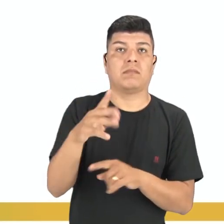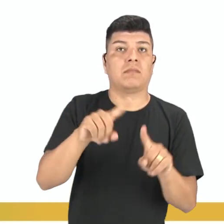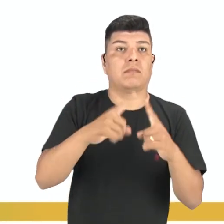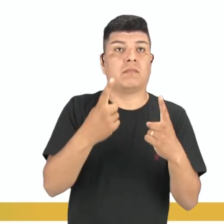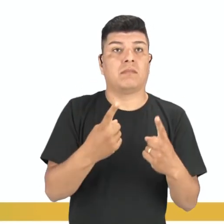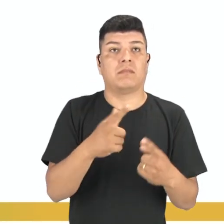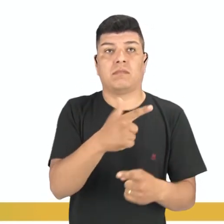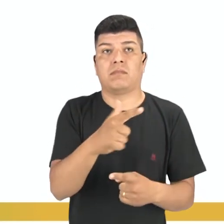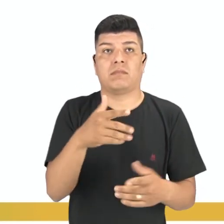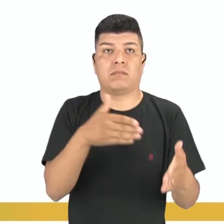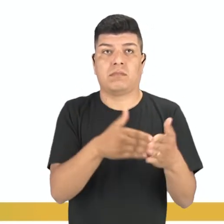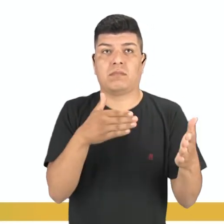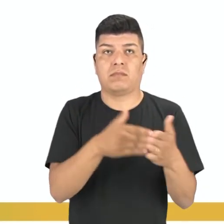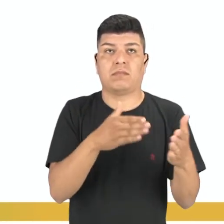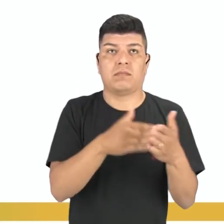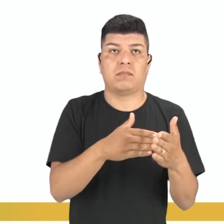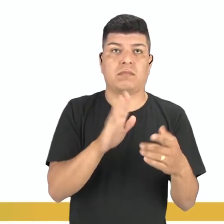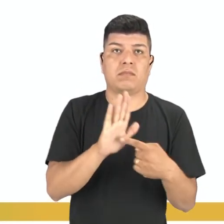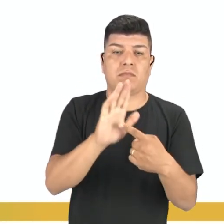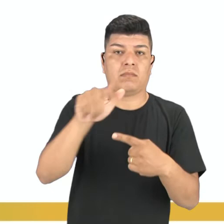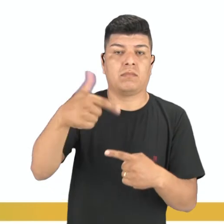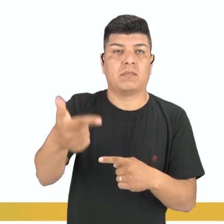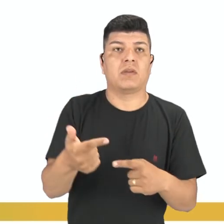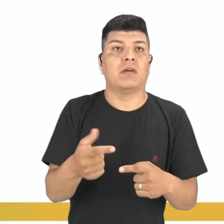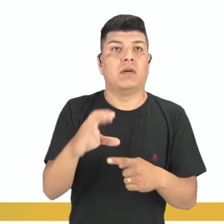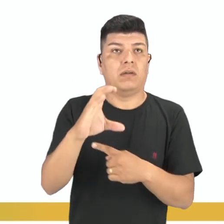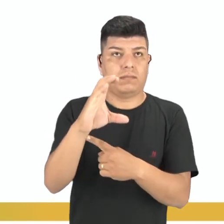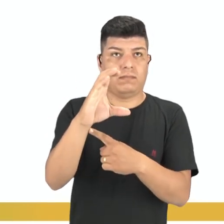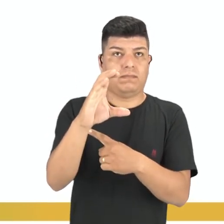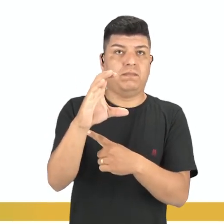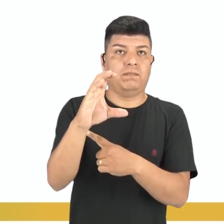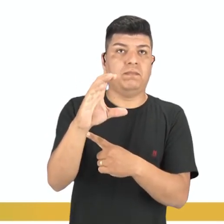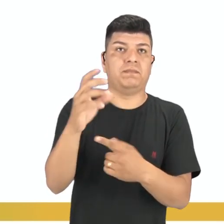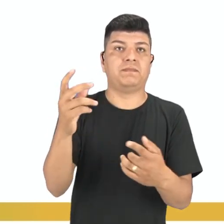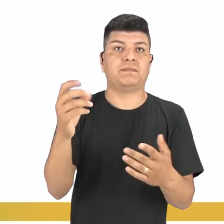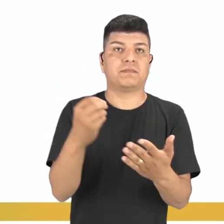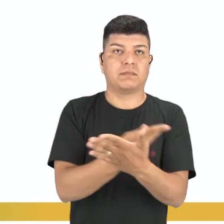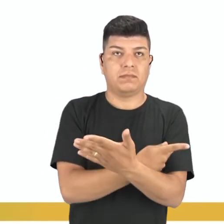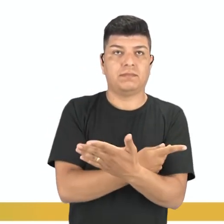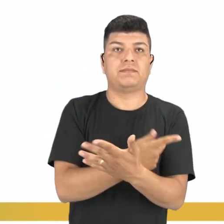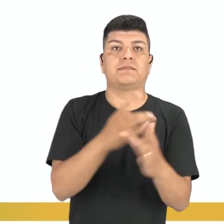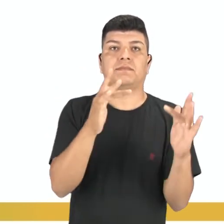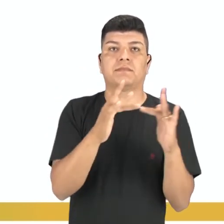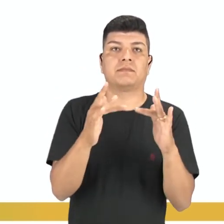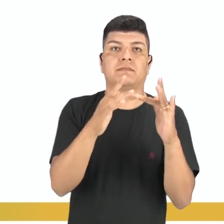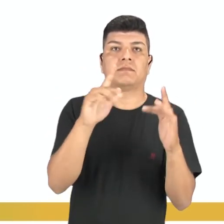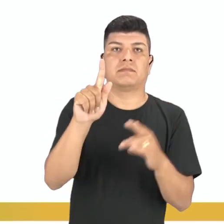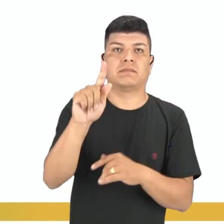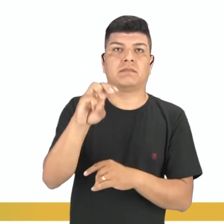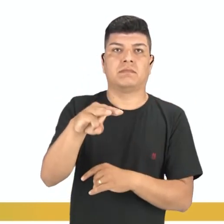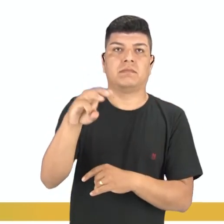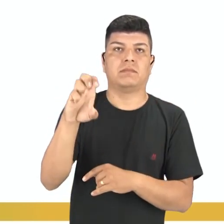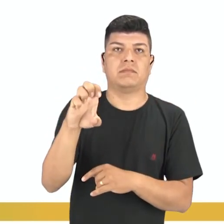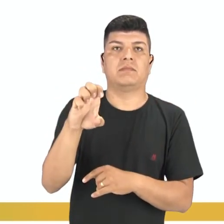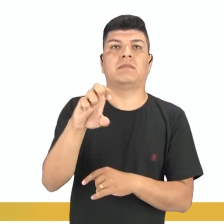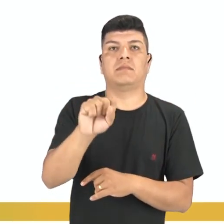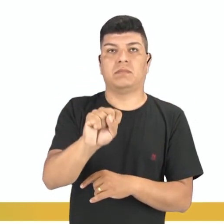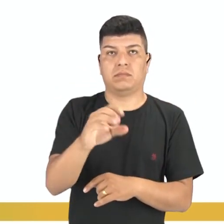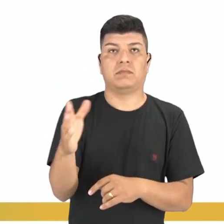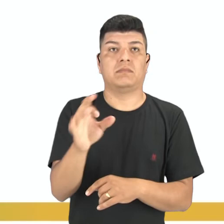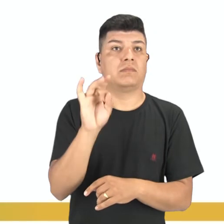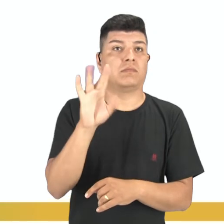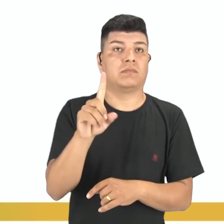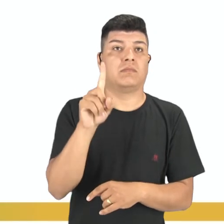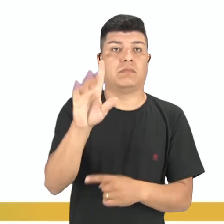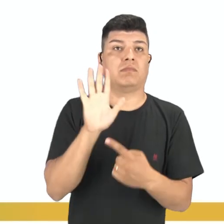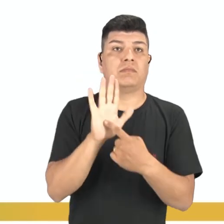mas não há impedimento da expressão do outro letra C ocorre a interação entre genes e